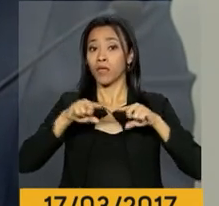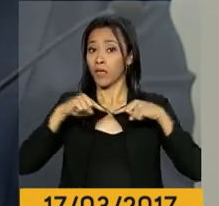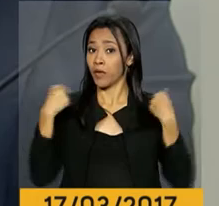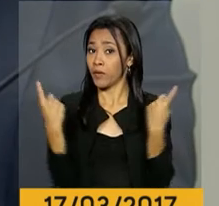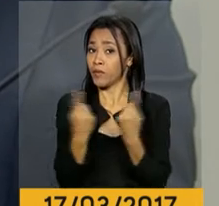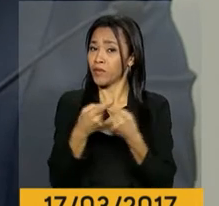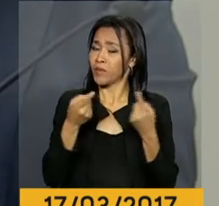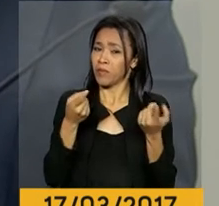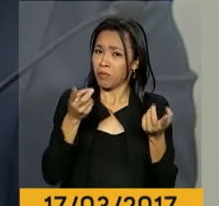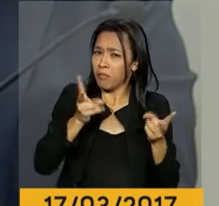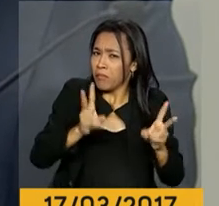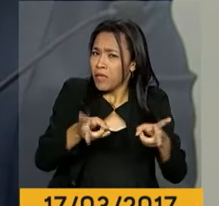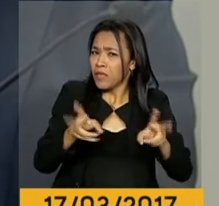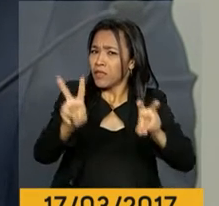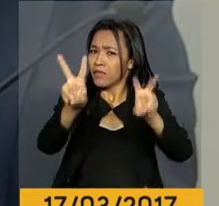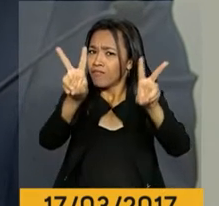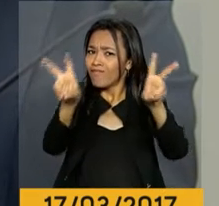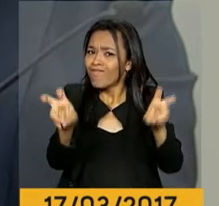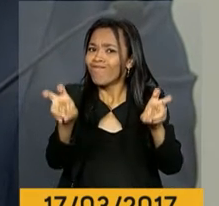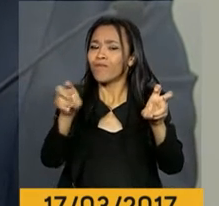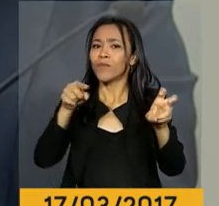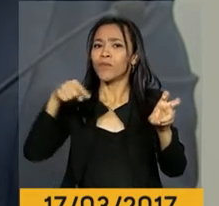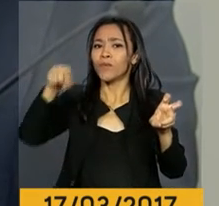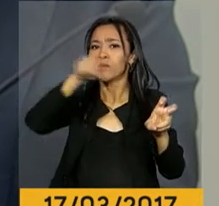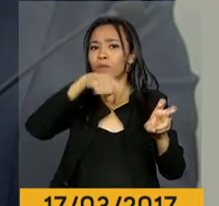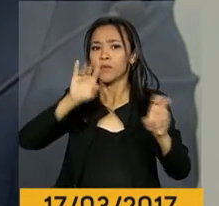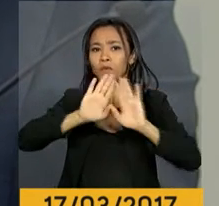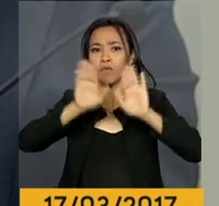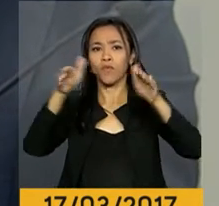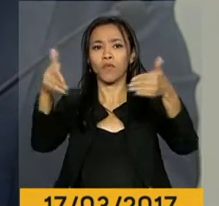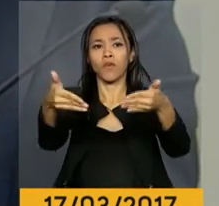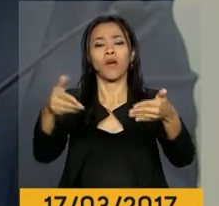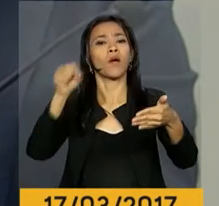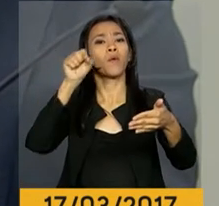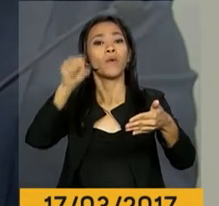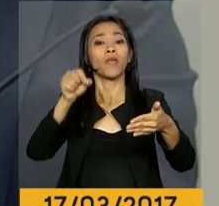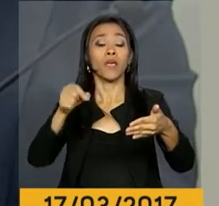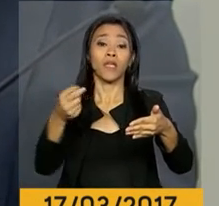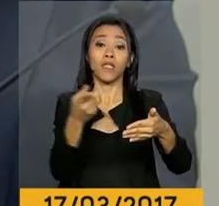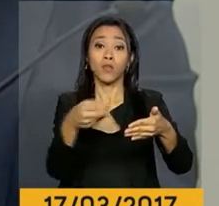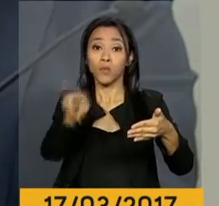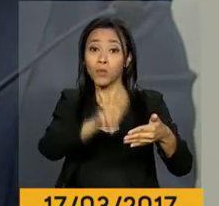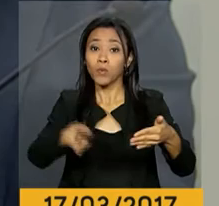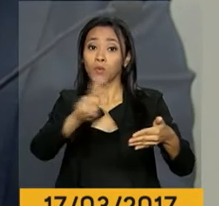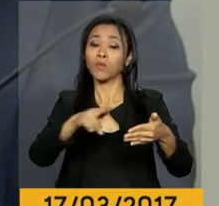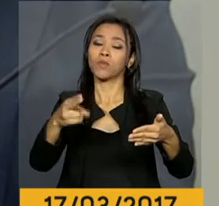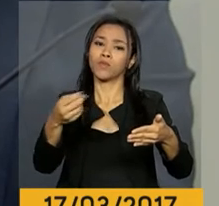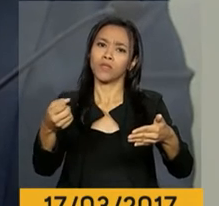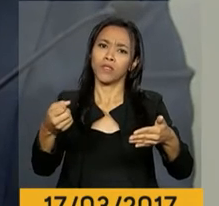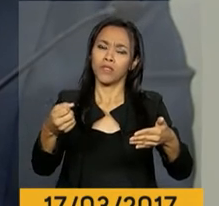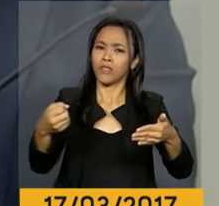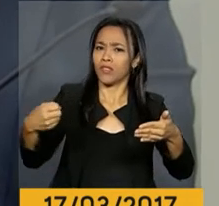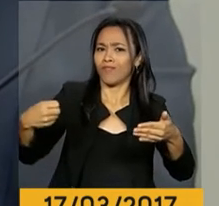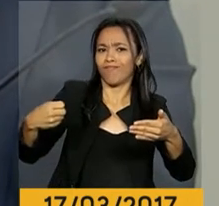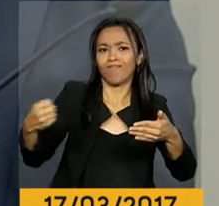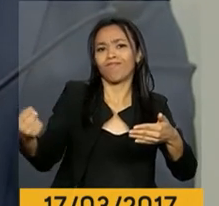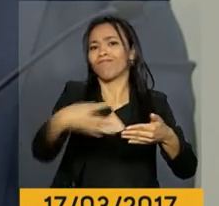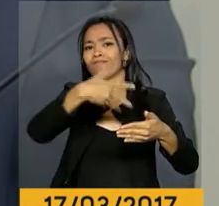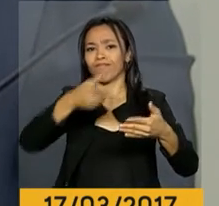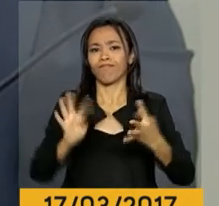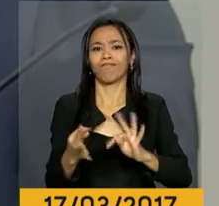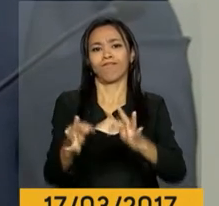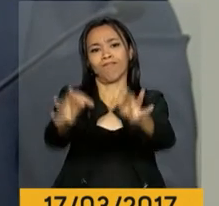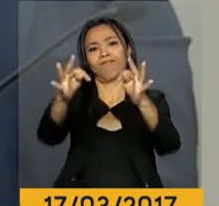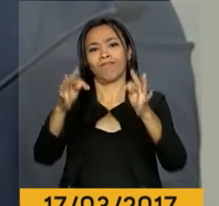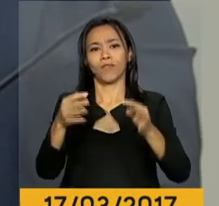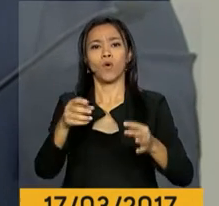natureza, e todas elas focadas na questão da inovação tecnológica. E, evidentemente, muitas e muitas